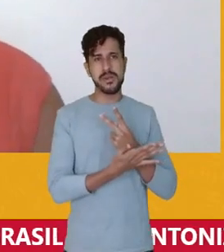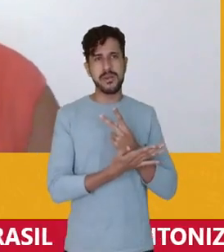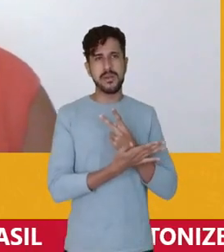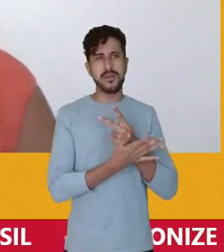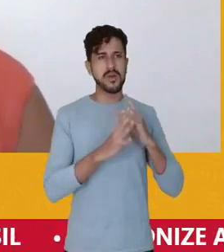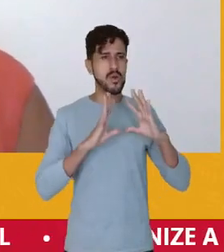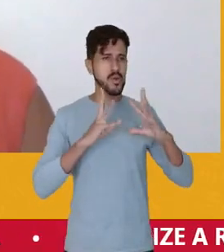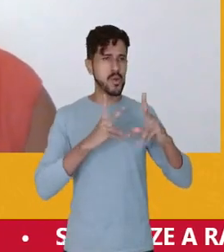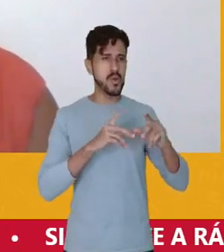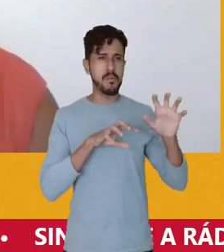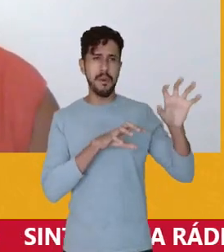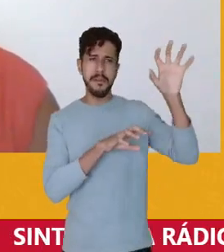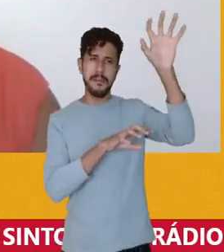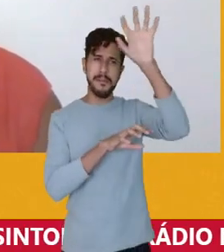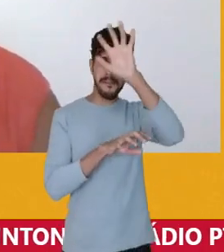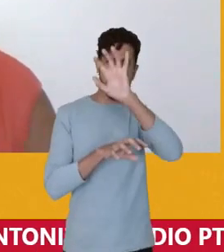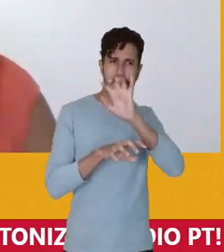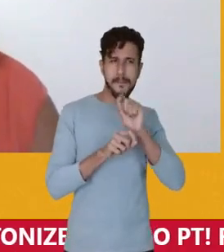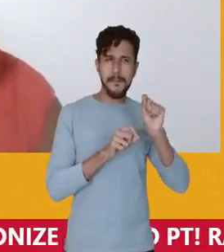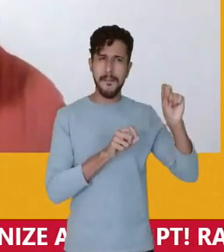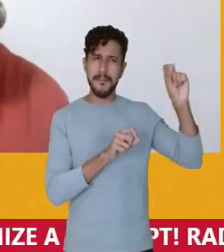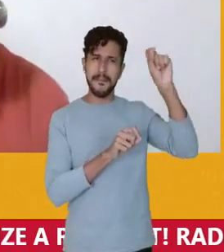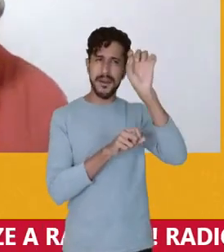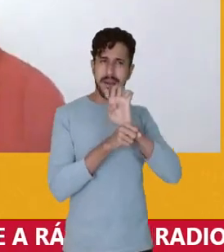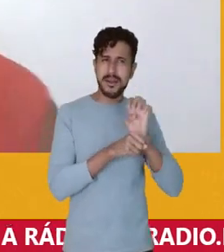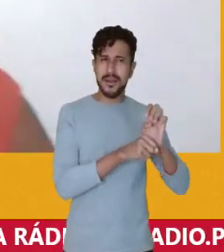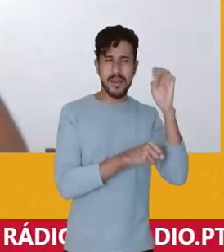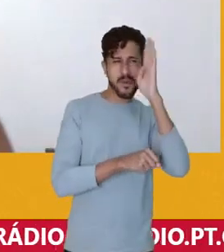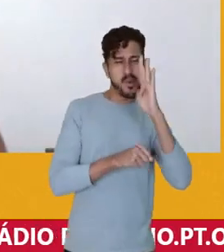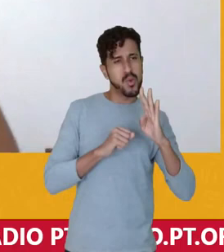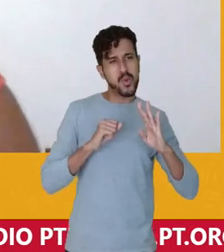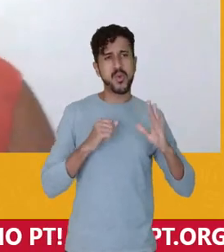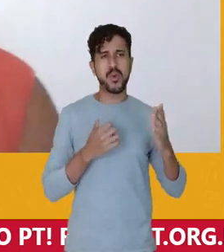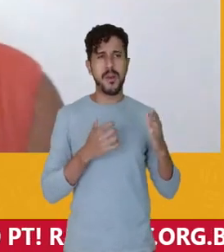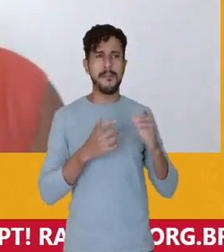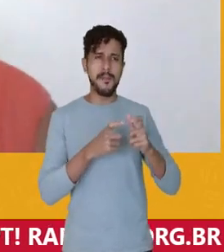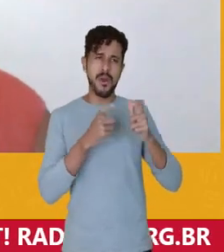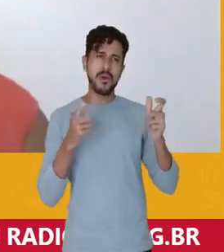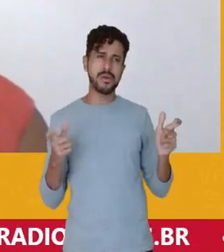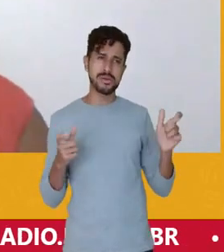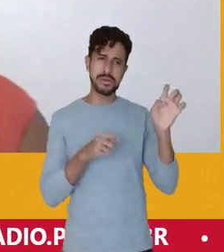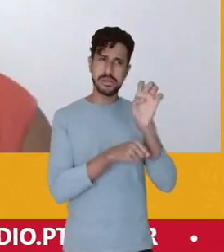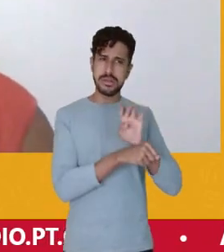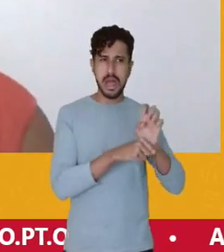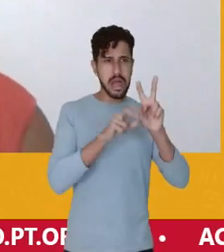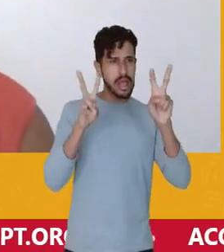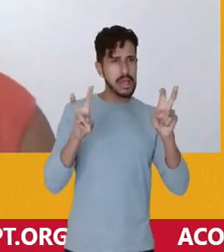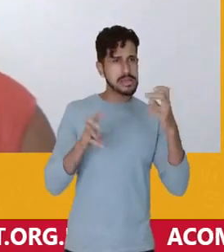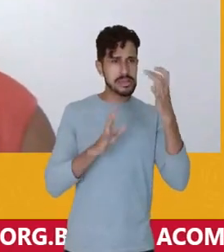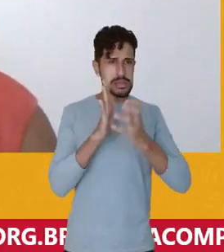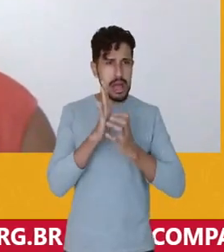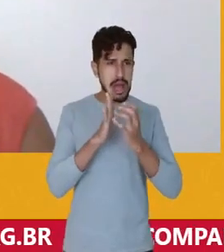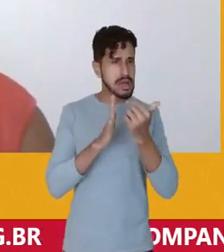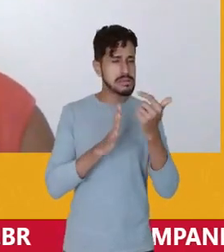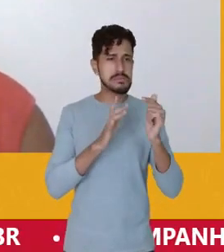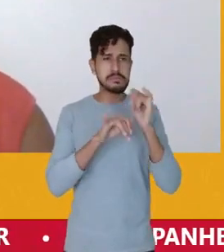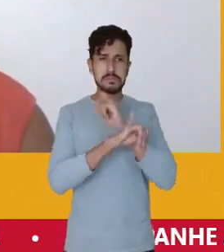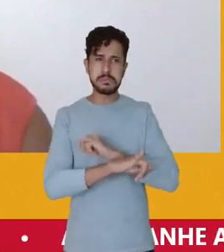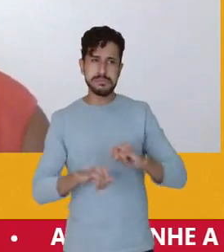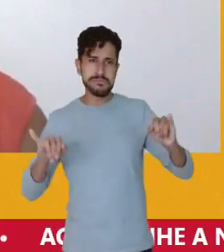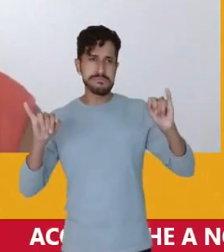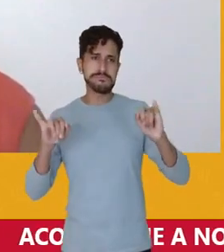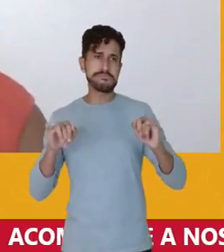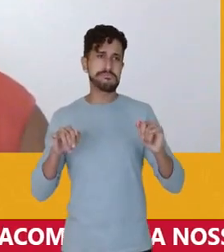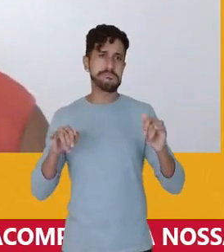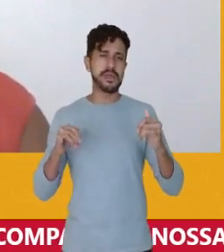em todas as regiões e estados brasileiros, ou em boa parte dos estados, isso não aparece na mídia, e esse dado,